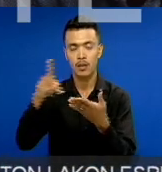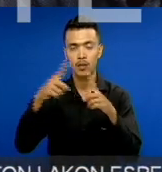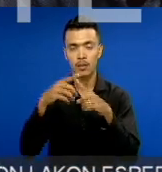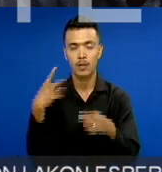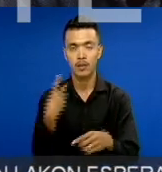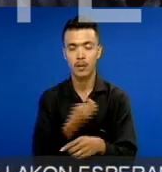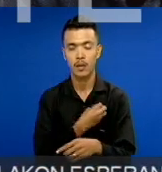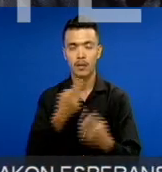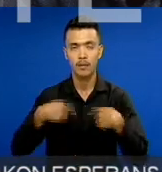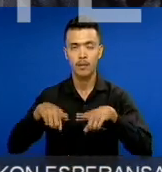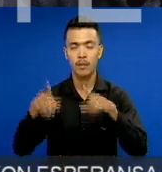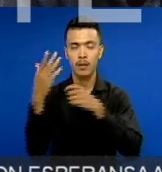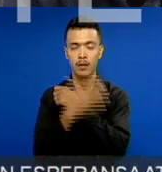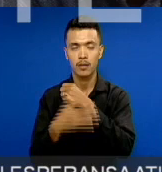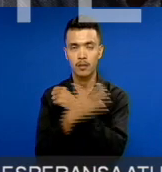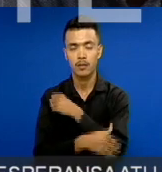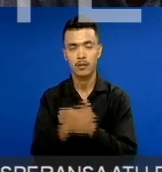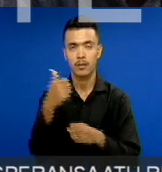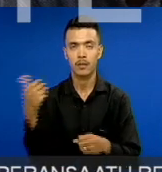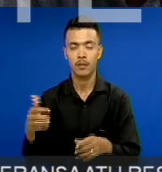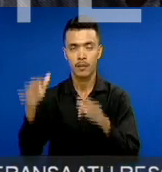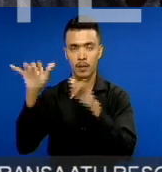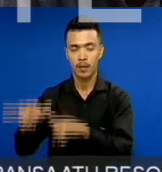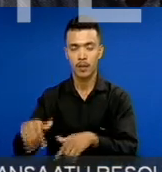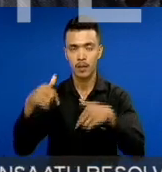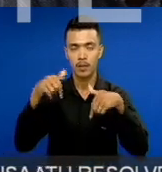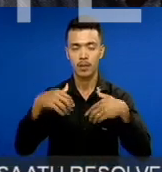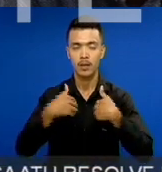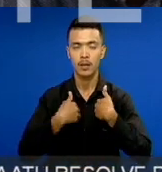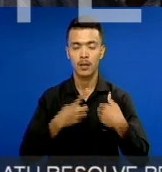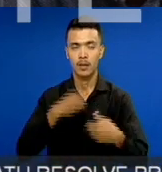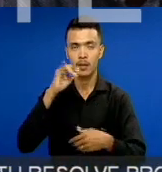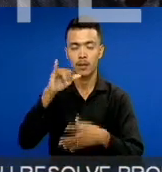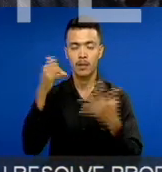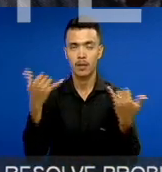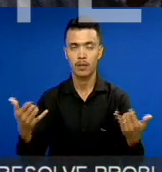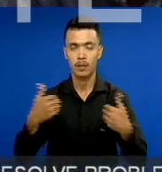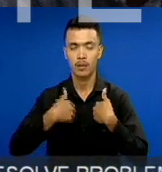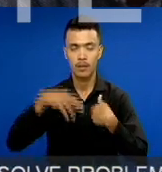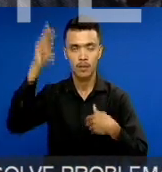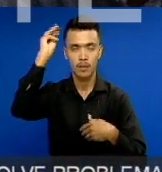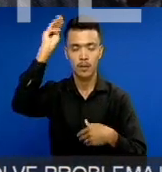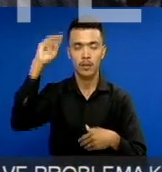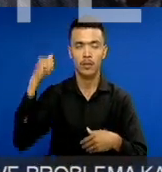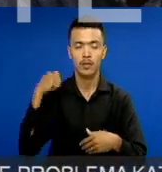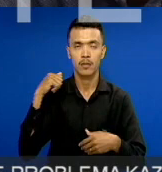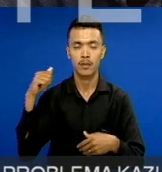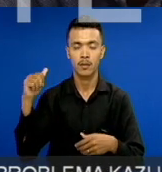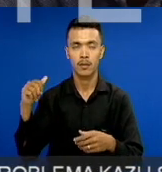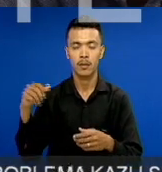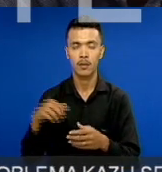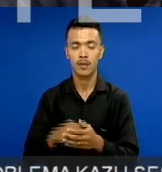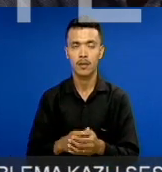ne mai hela nem o ingoro e ministro e presidente e diretor e tá ami la hela